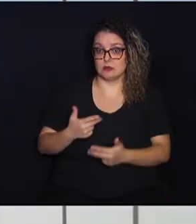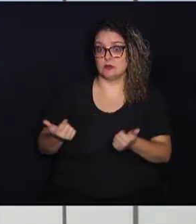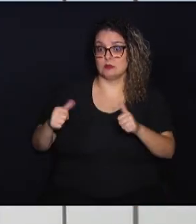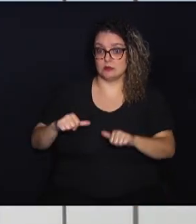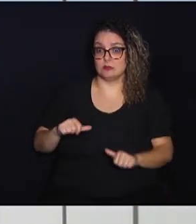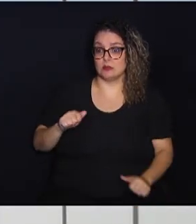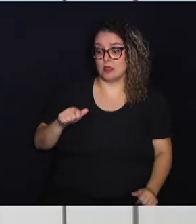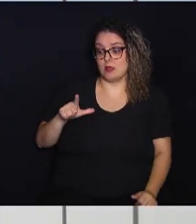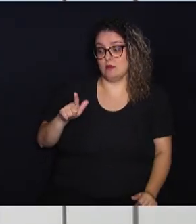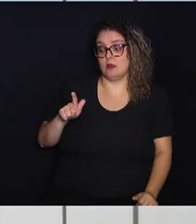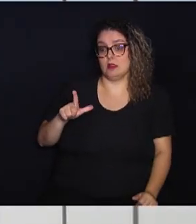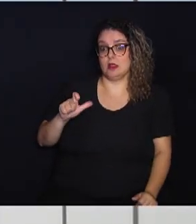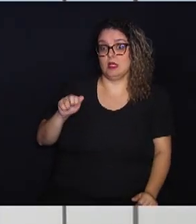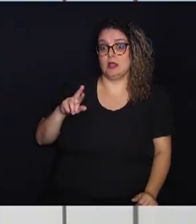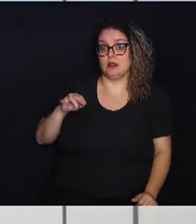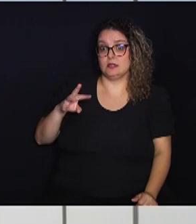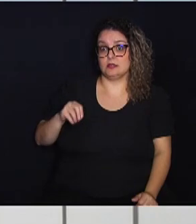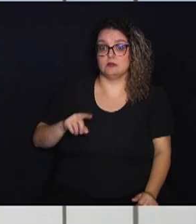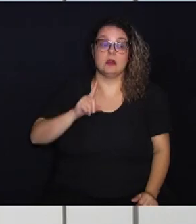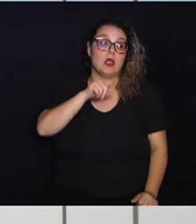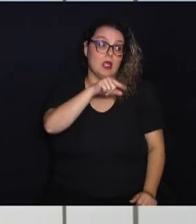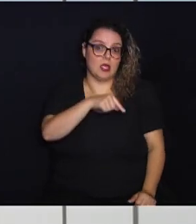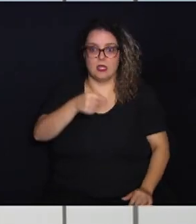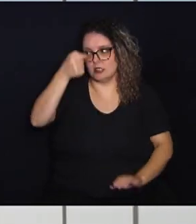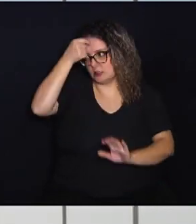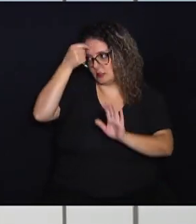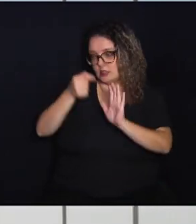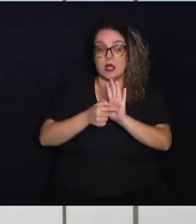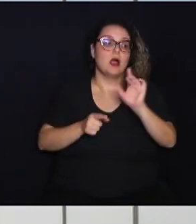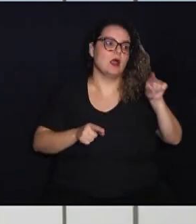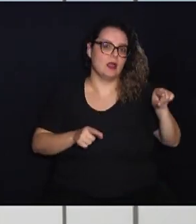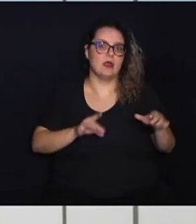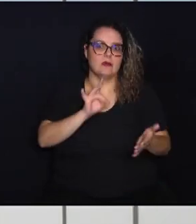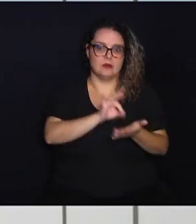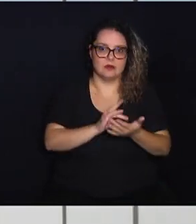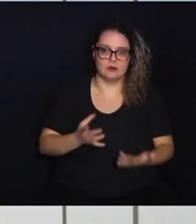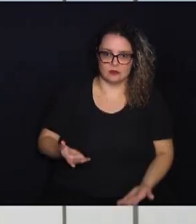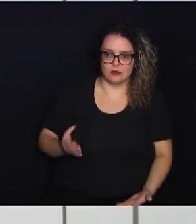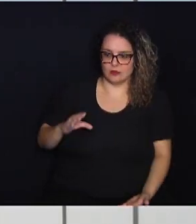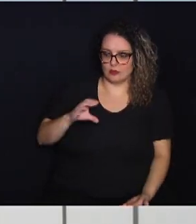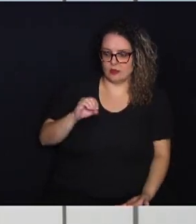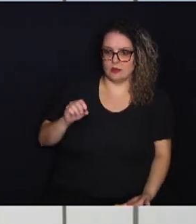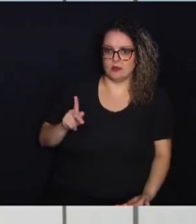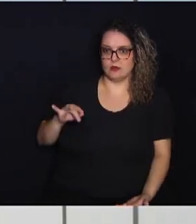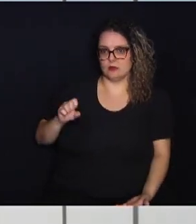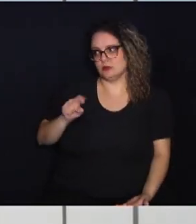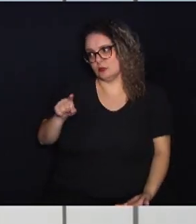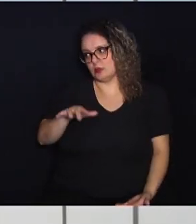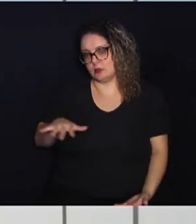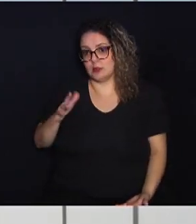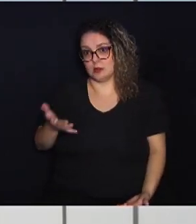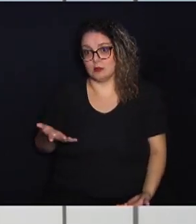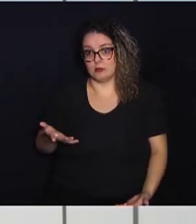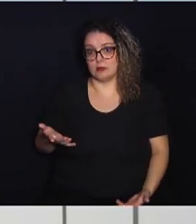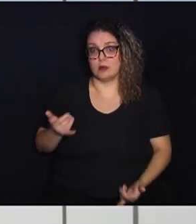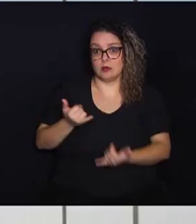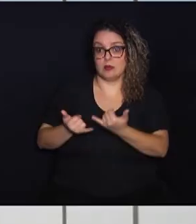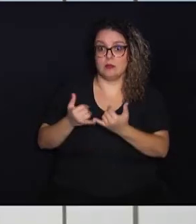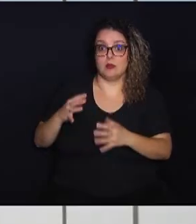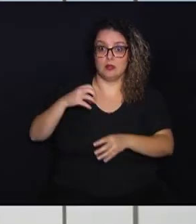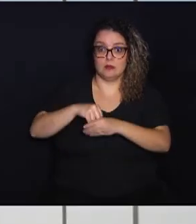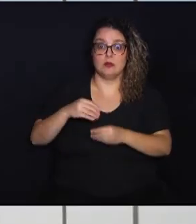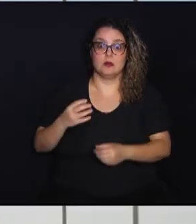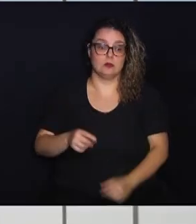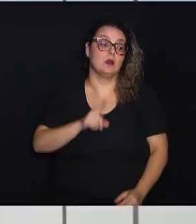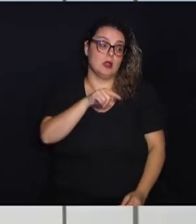os algoritmos, é a inteligência verdade. artificial. É Os verdade. cookies nada mais é do que eu imagino, não é minha área, mas imagino que seja parte disso tudo.